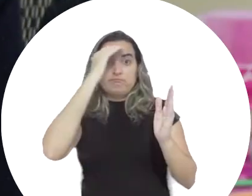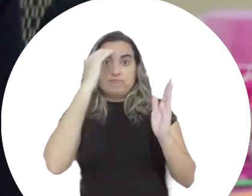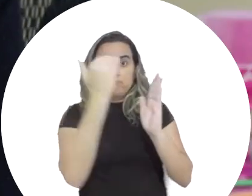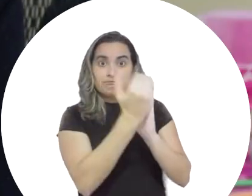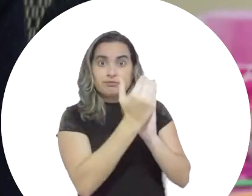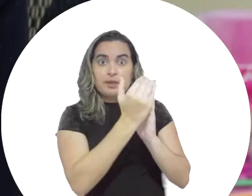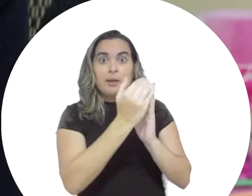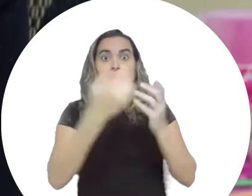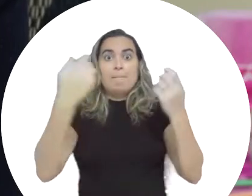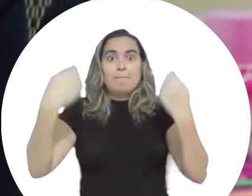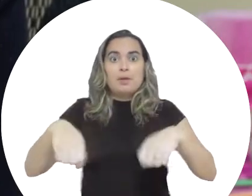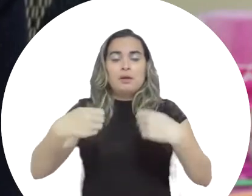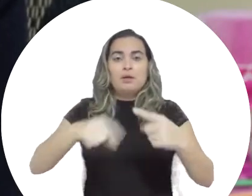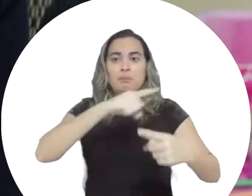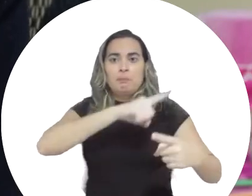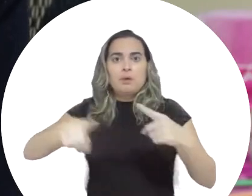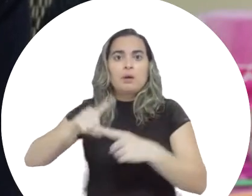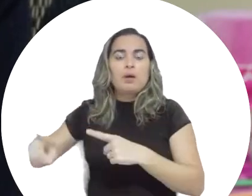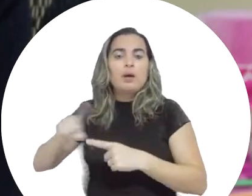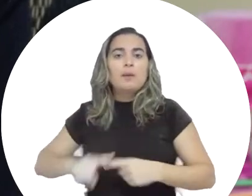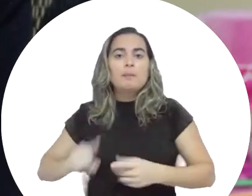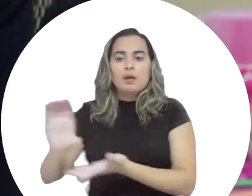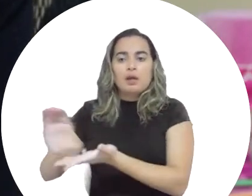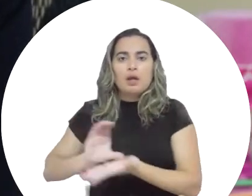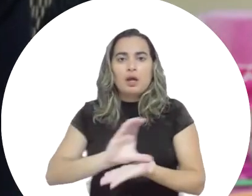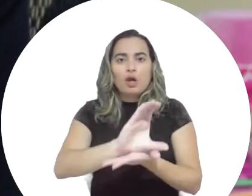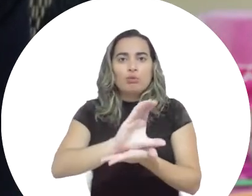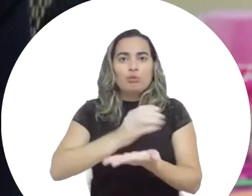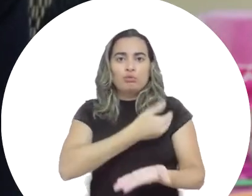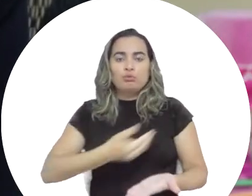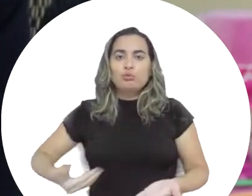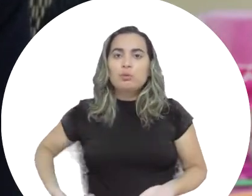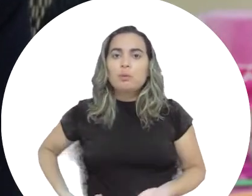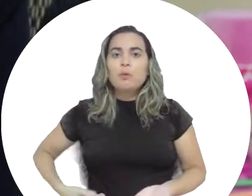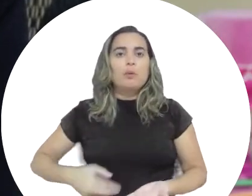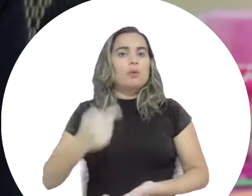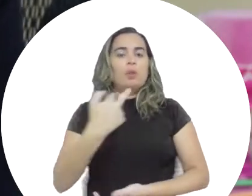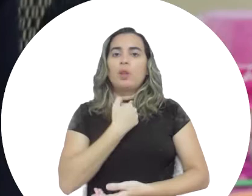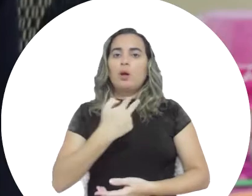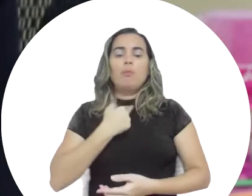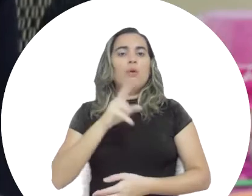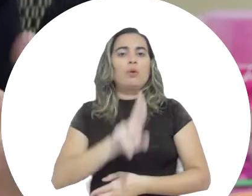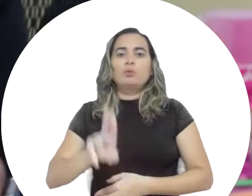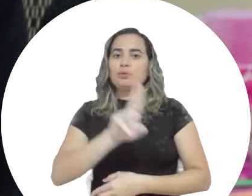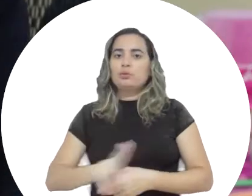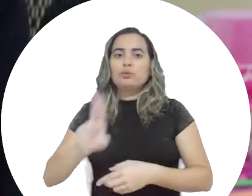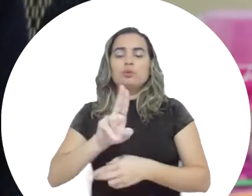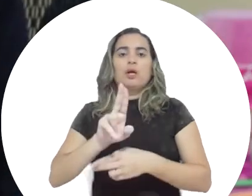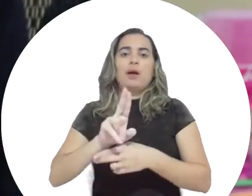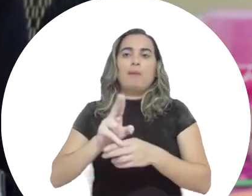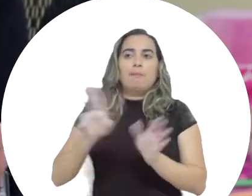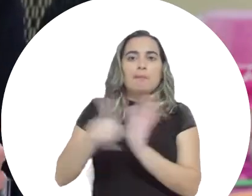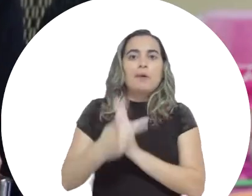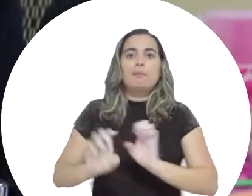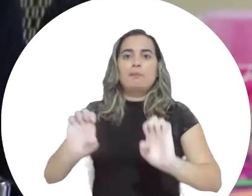veda é que em 3 meses antes seja usado recursos públicos para custear esse tipo de evento. Então, pelo texto da